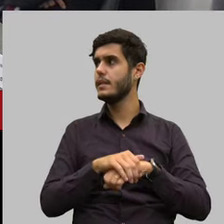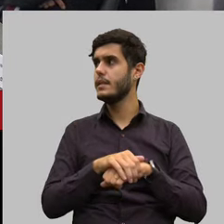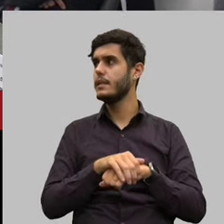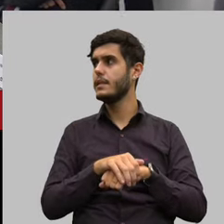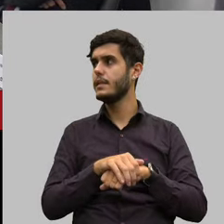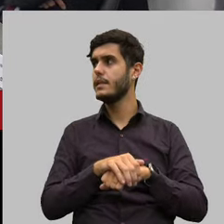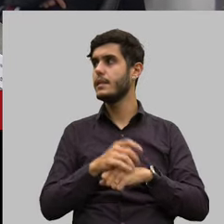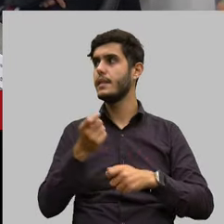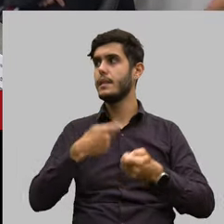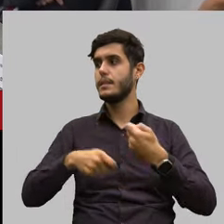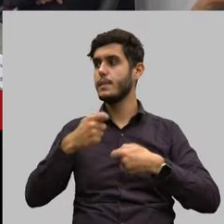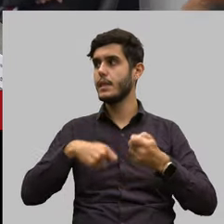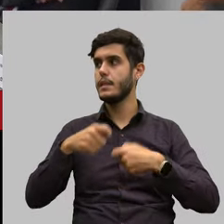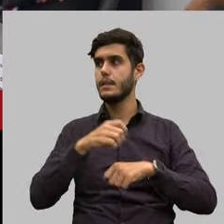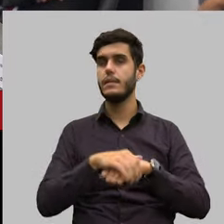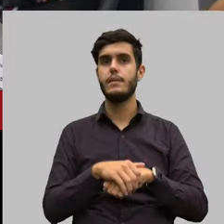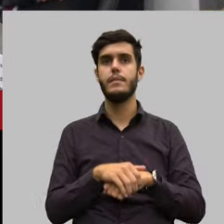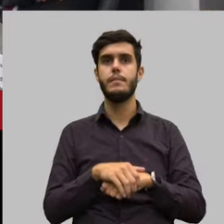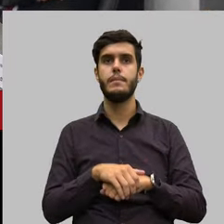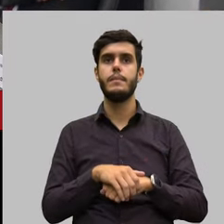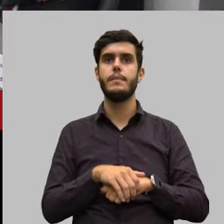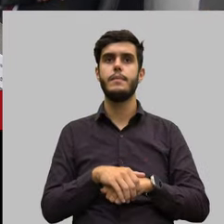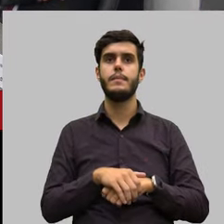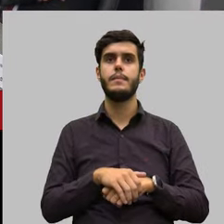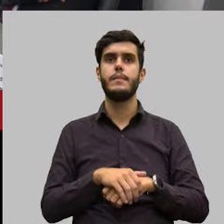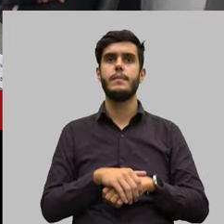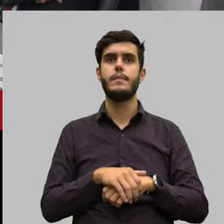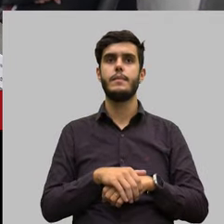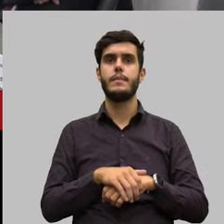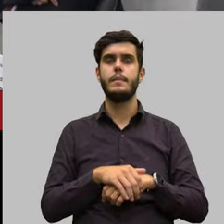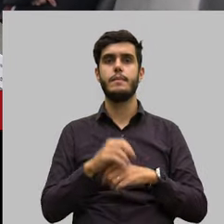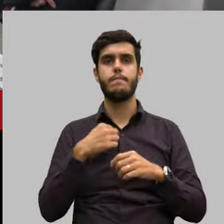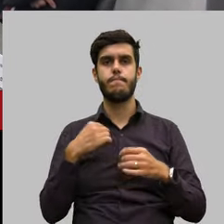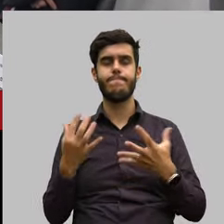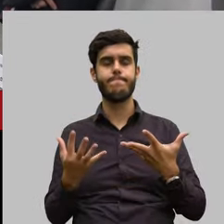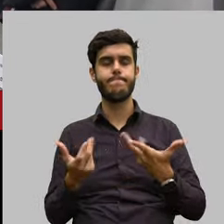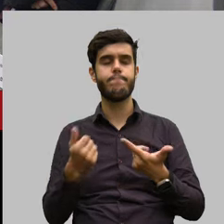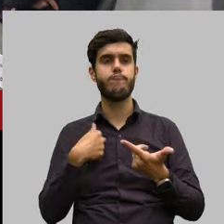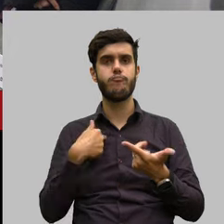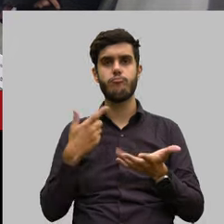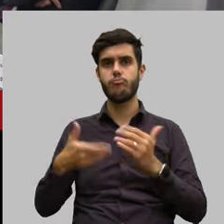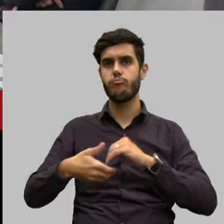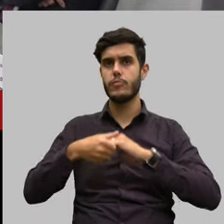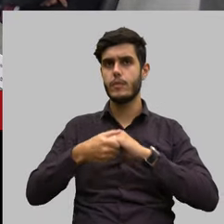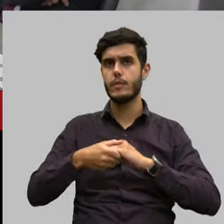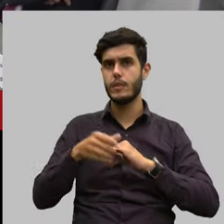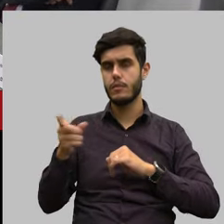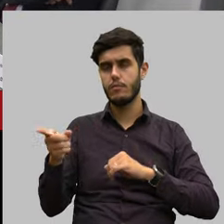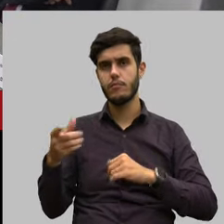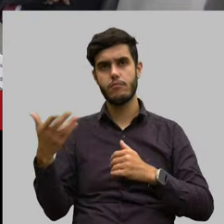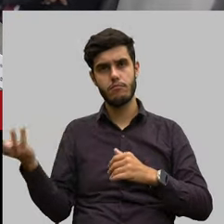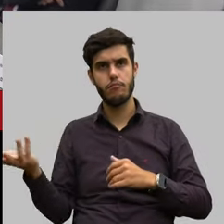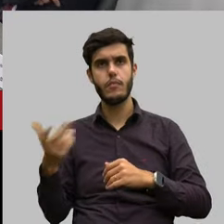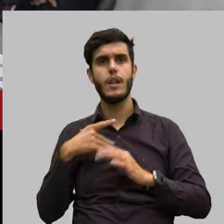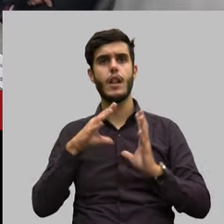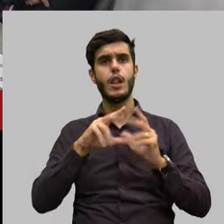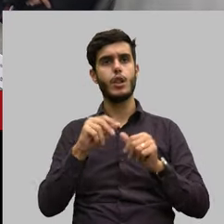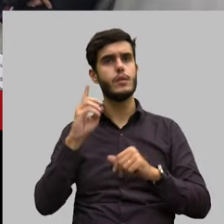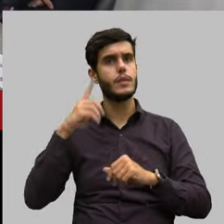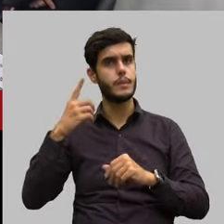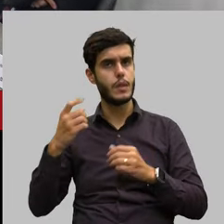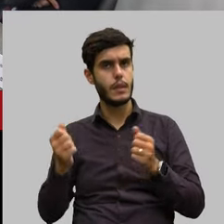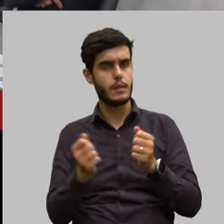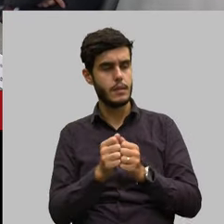10 minutos Obrigado Presidente queria antes de tudo cumprimentá-lo em nome do senhor cumprimentar todos os deputados presentes queria